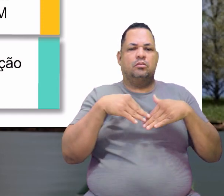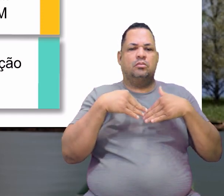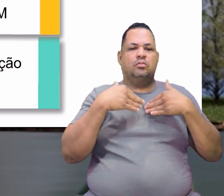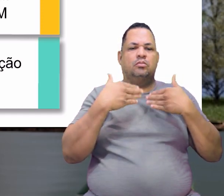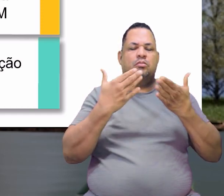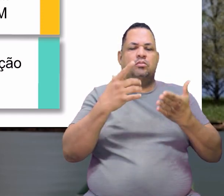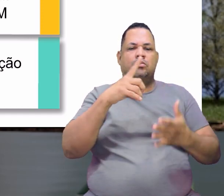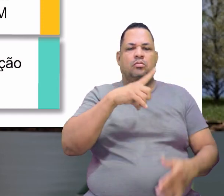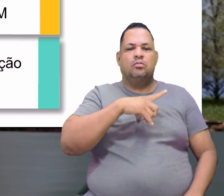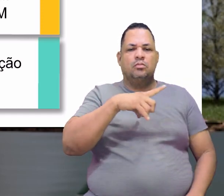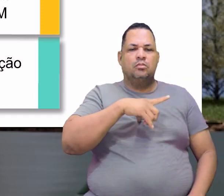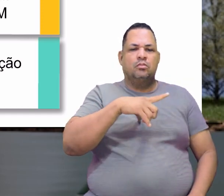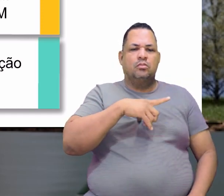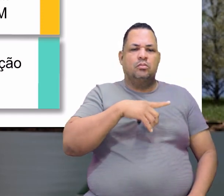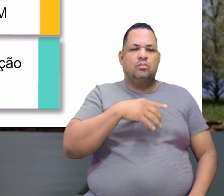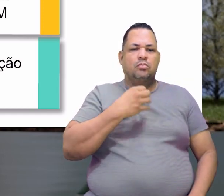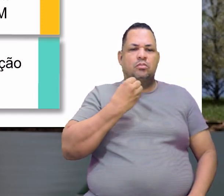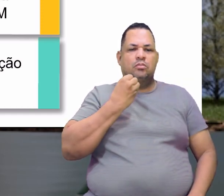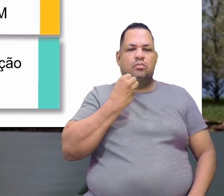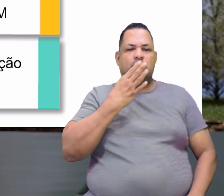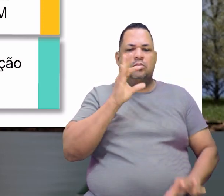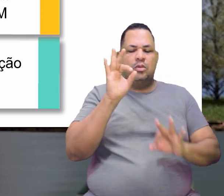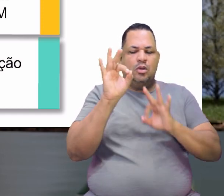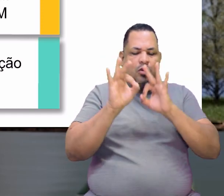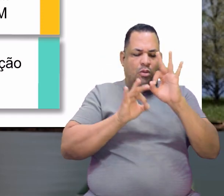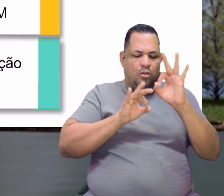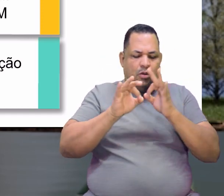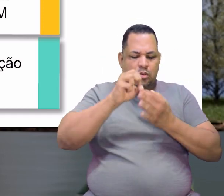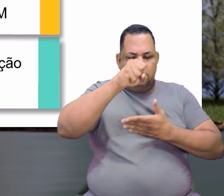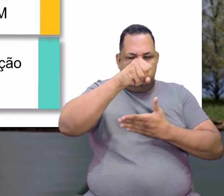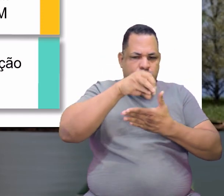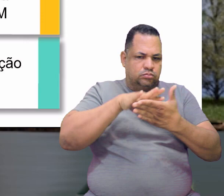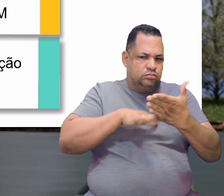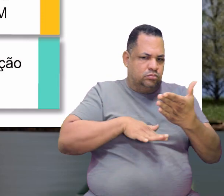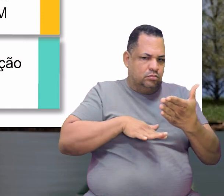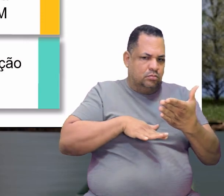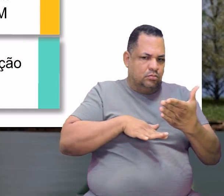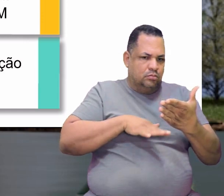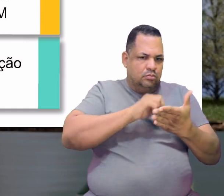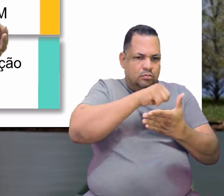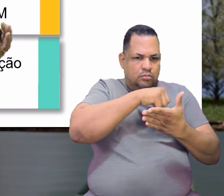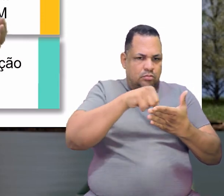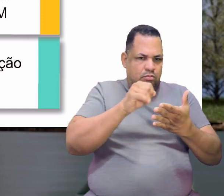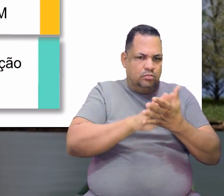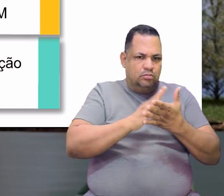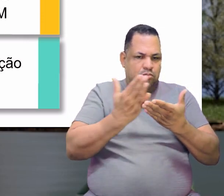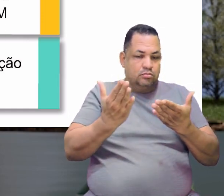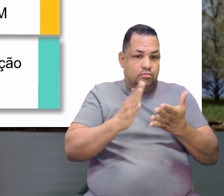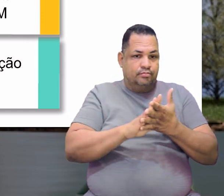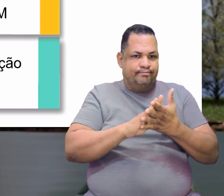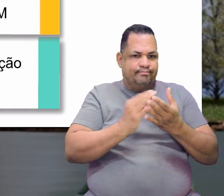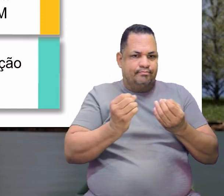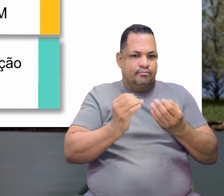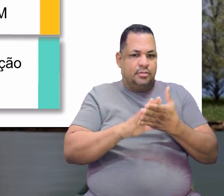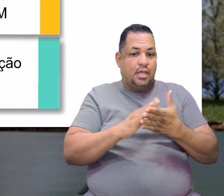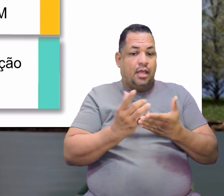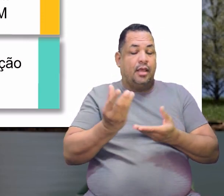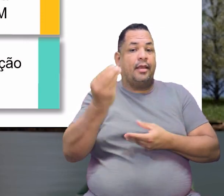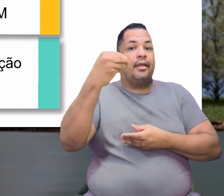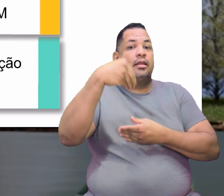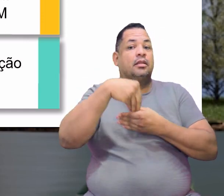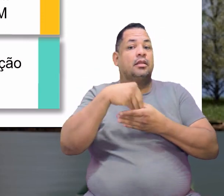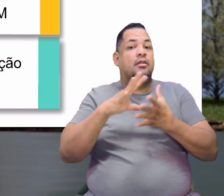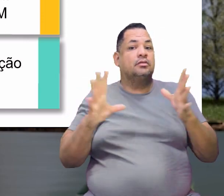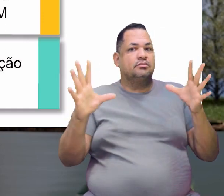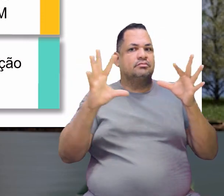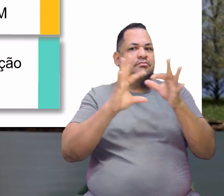Quando se tem uma boa formulação da questão, acaba atraindo esse contexto. E